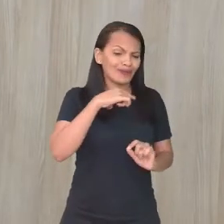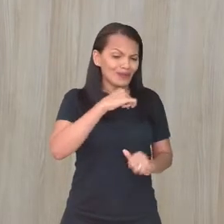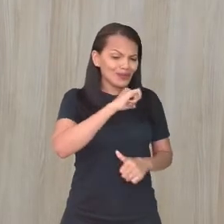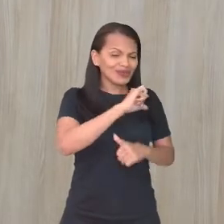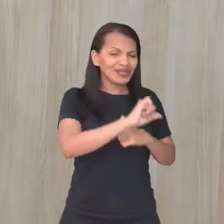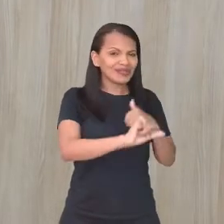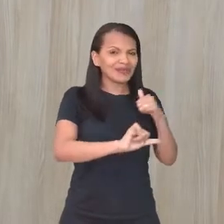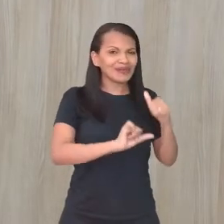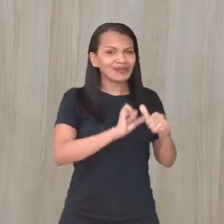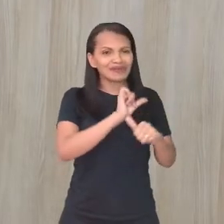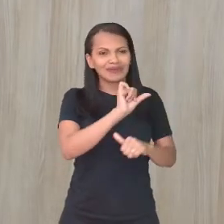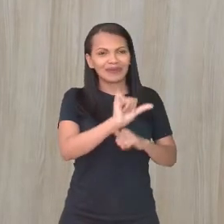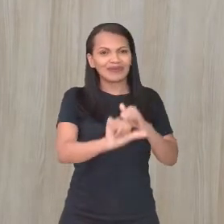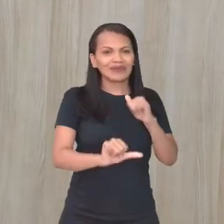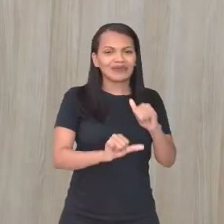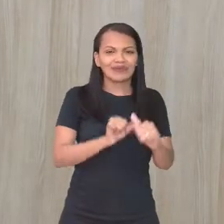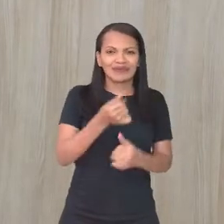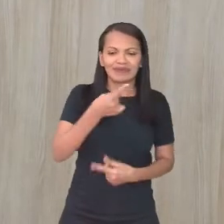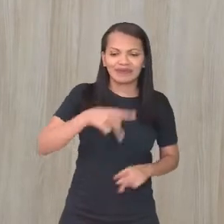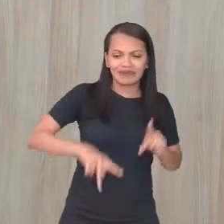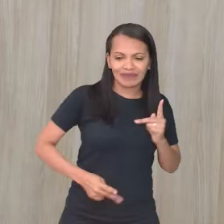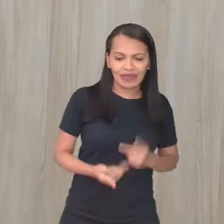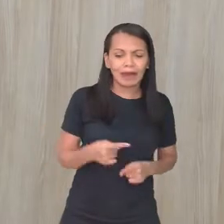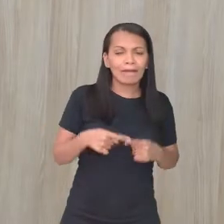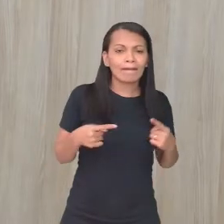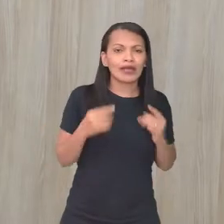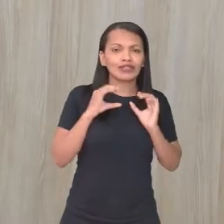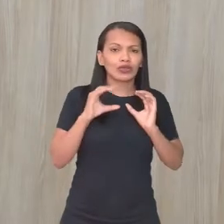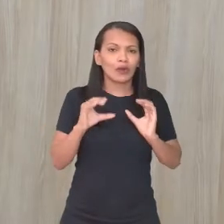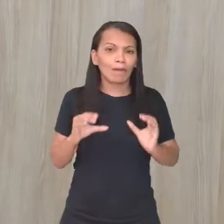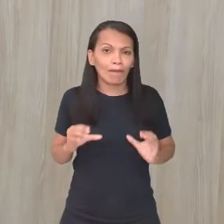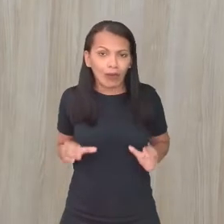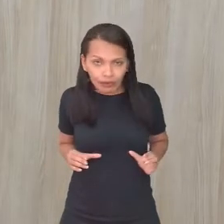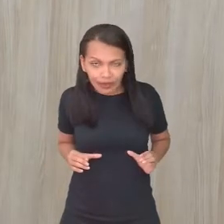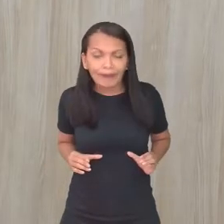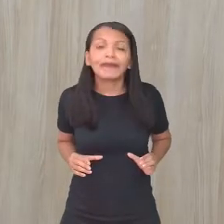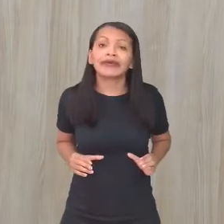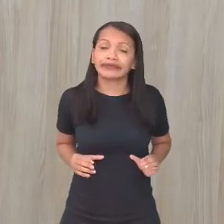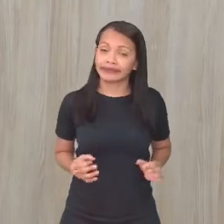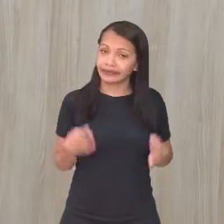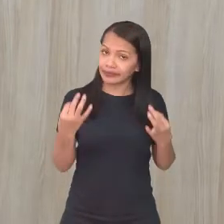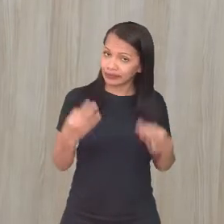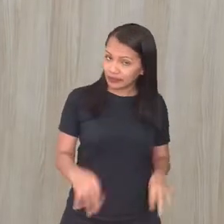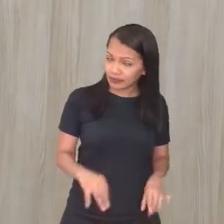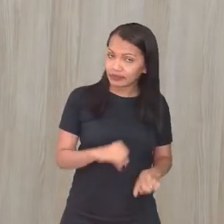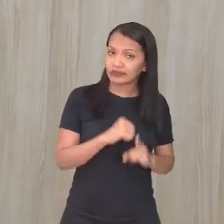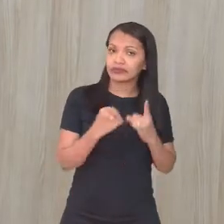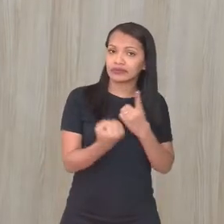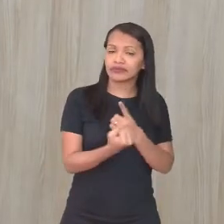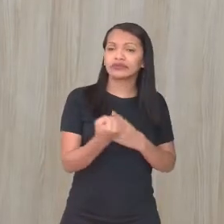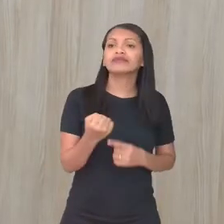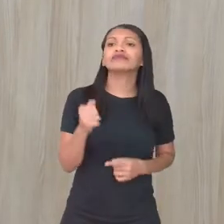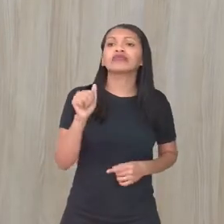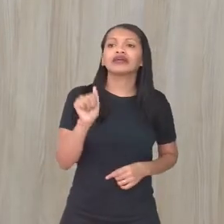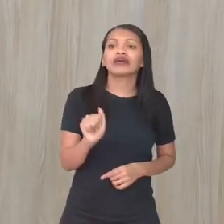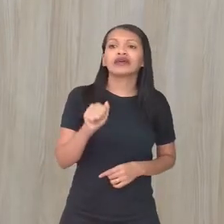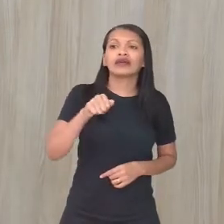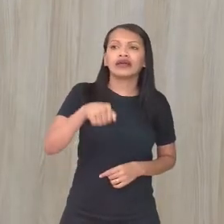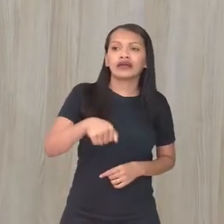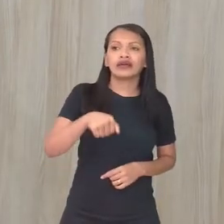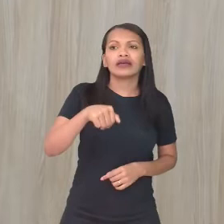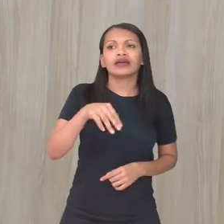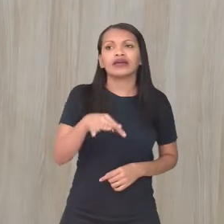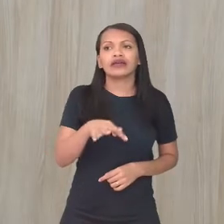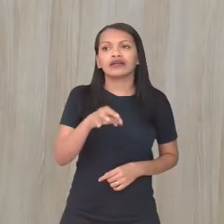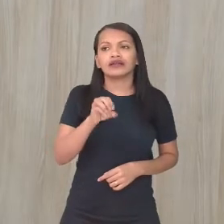mudanças, não apenas desses hormônios, mas também de comportamentos sociais, por essa queda de hormônios. E ela é chamada de andropausa. Por isso, homens,